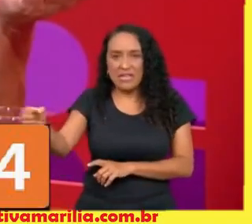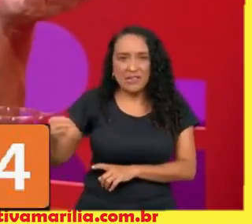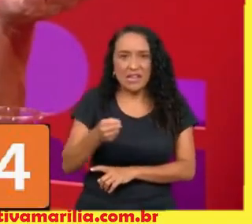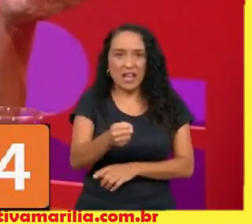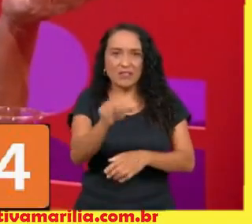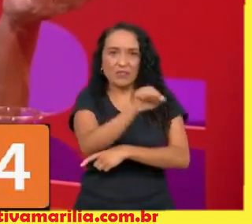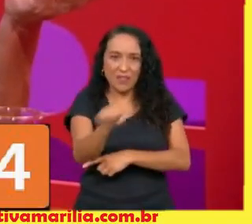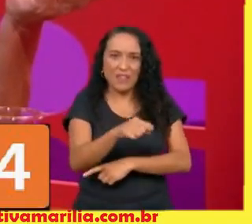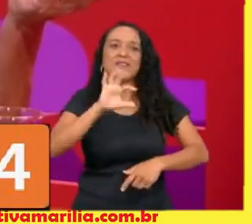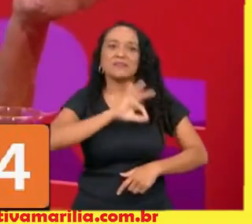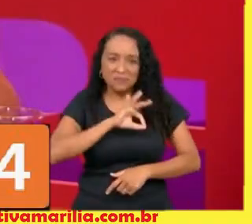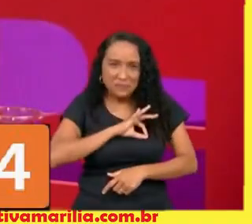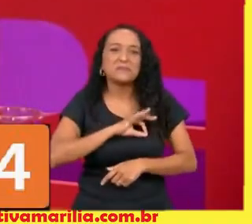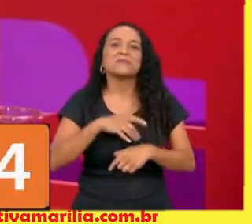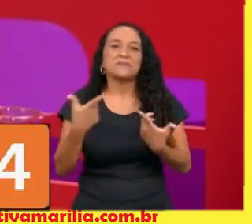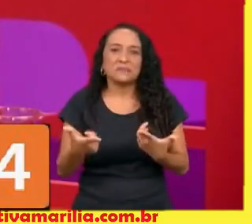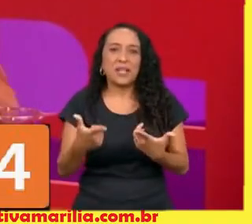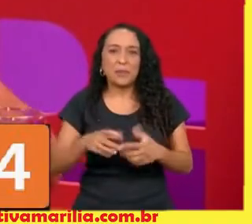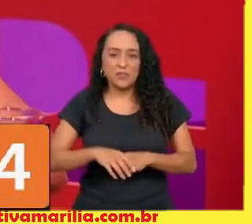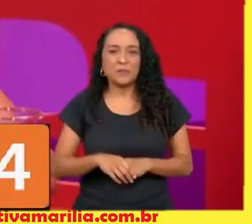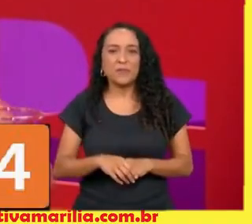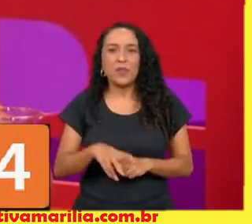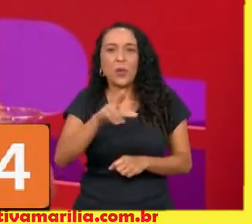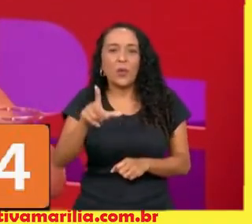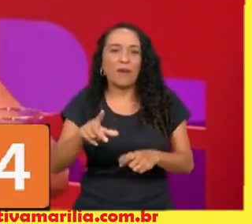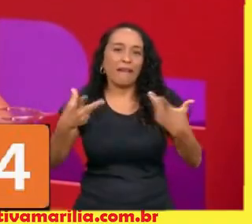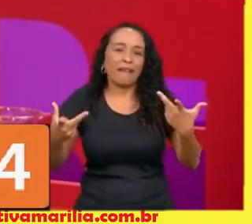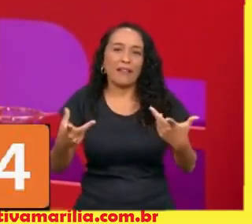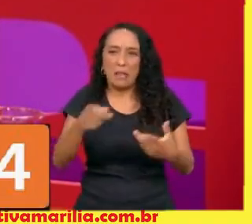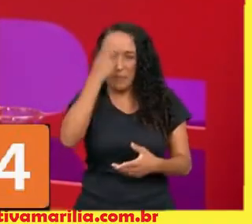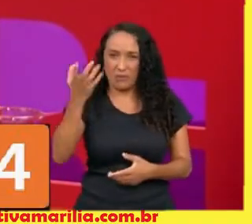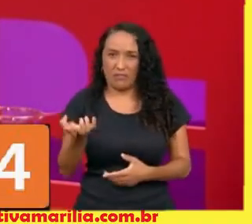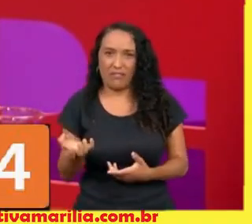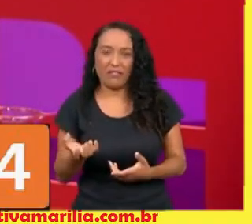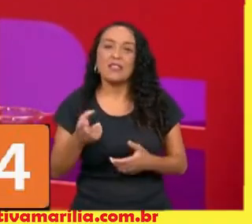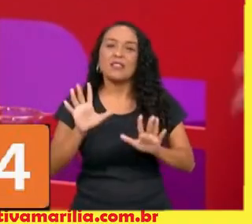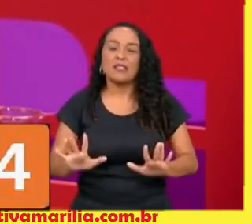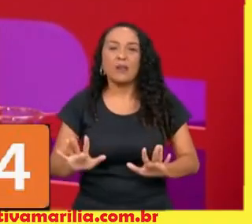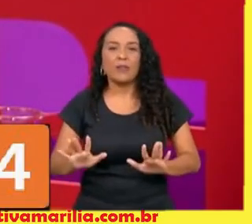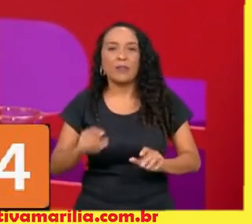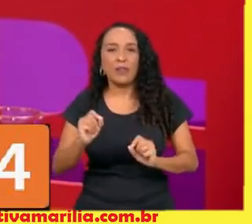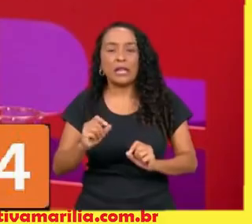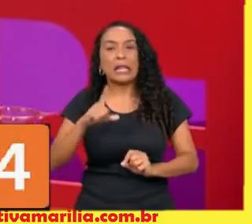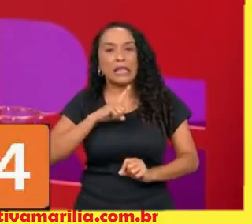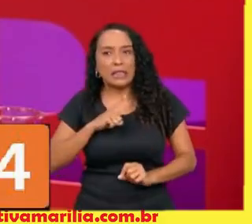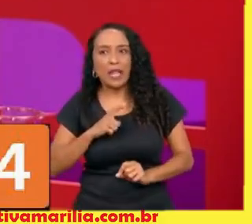camburão e desaparecia. Não eram rifles de lá para cá para ver que exército. Então,